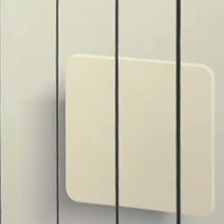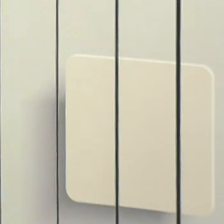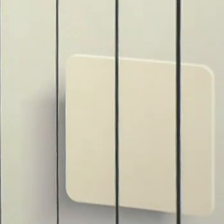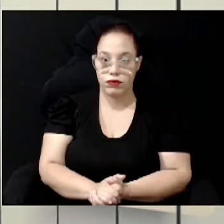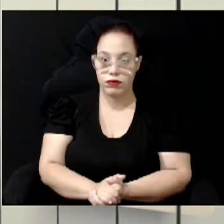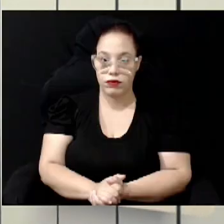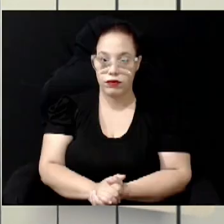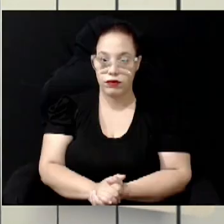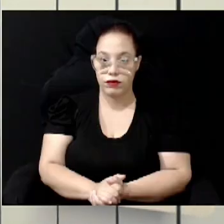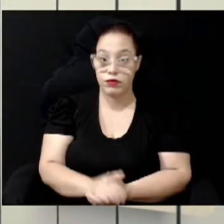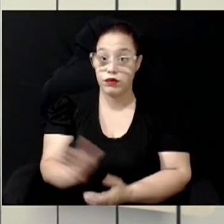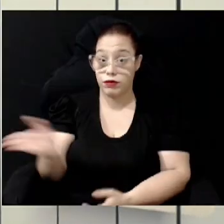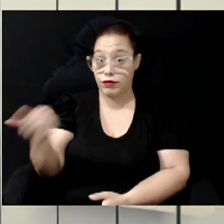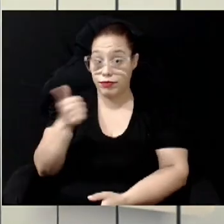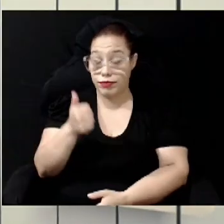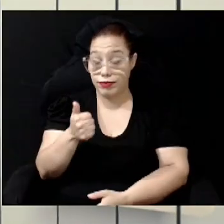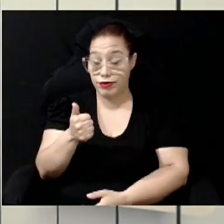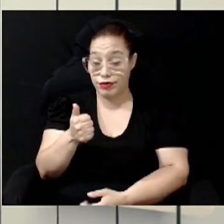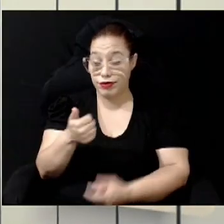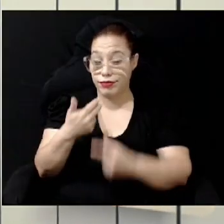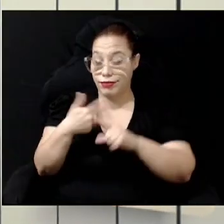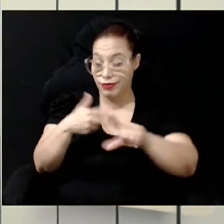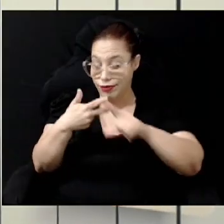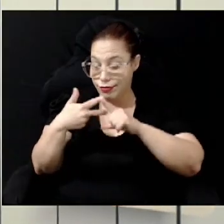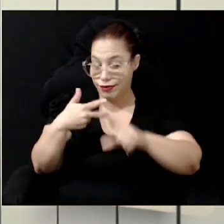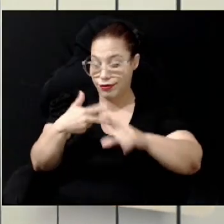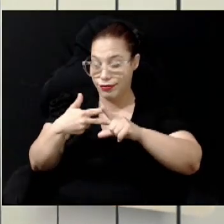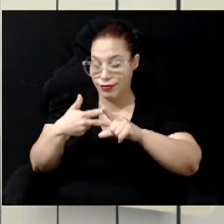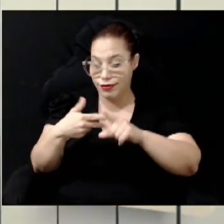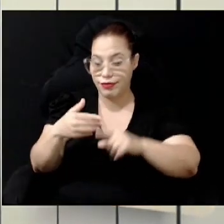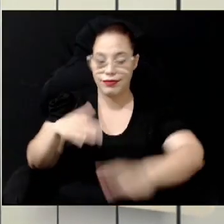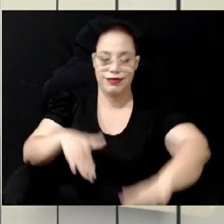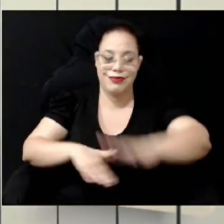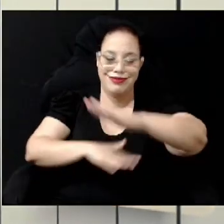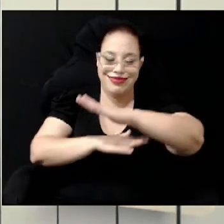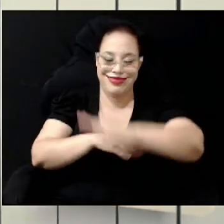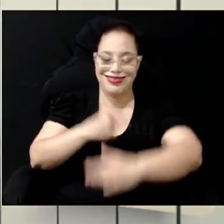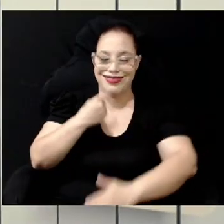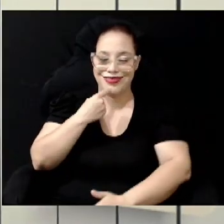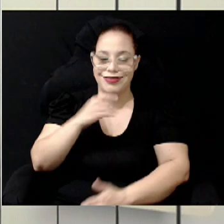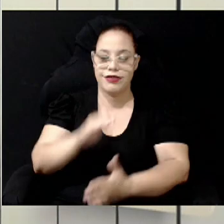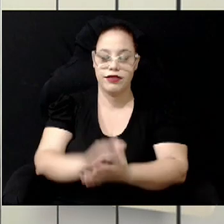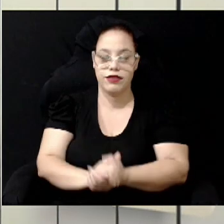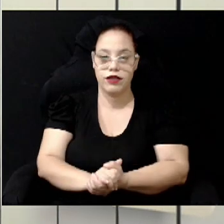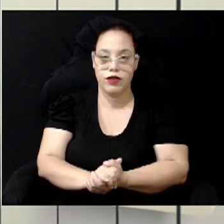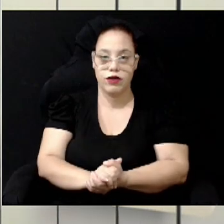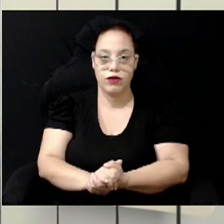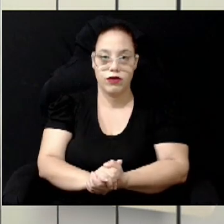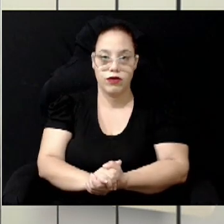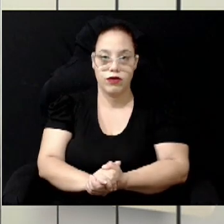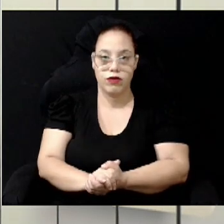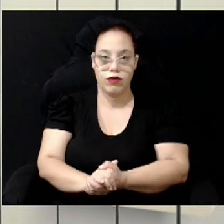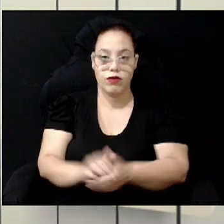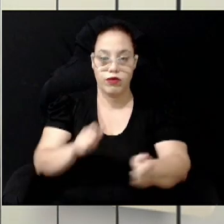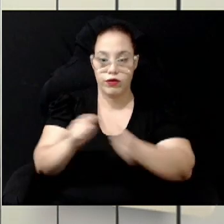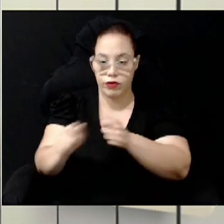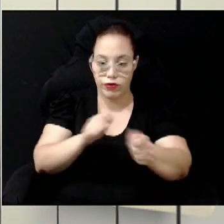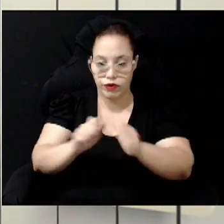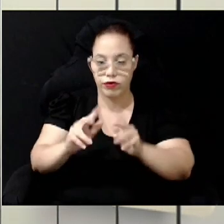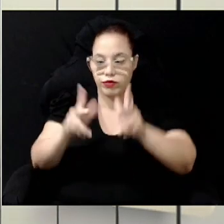Vamos com as notícias do Legislativo. A Câmara Municipal de Campinas, por meio da Controladoria Geral,